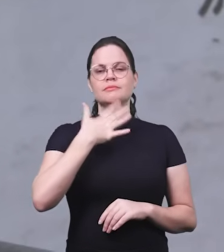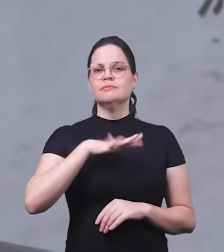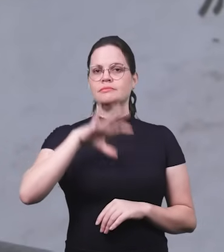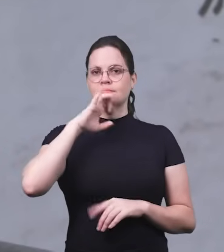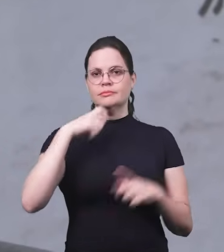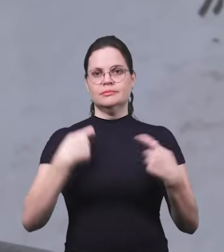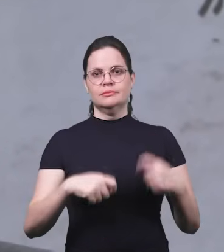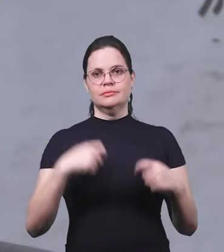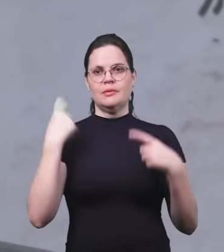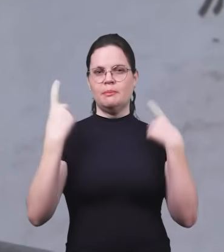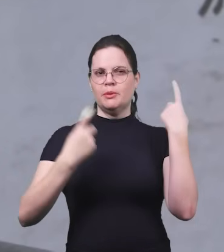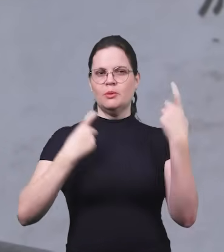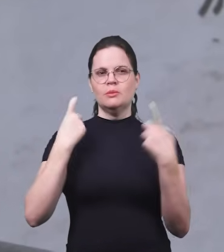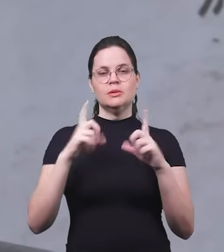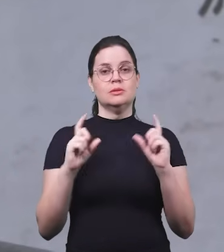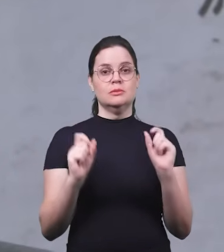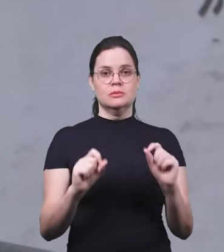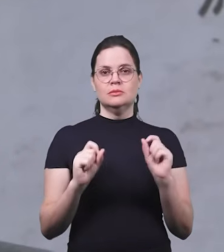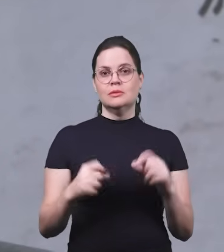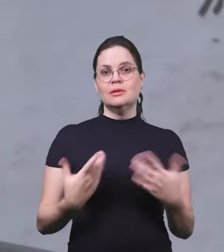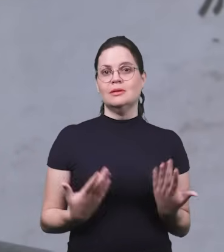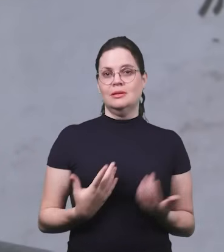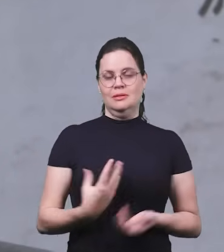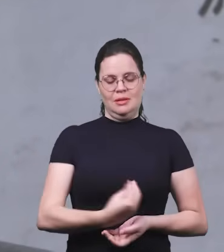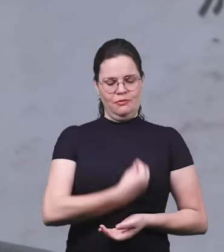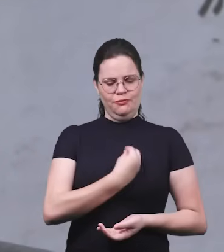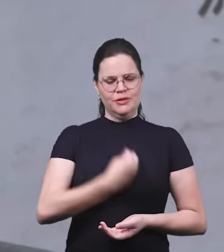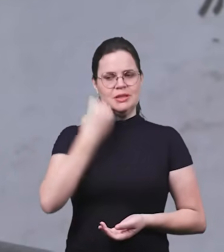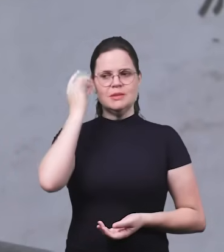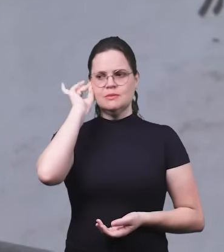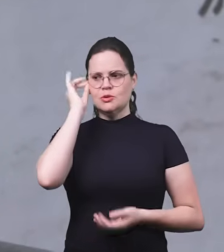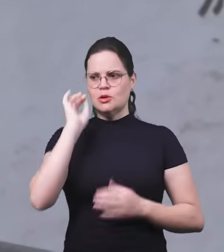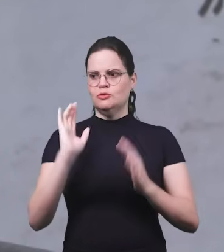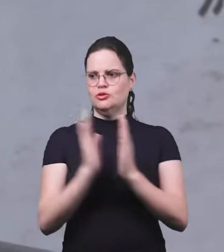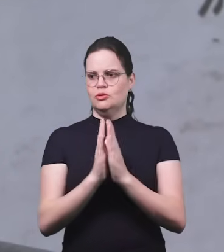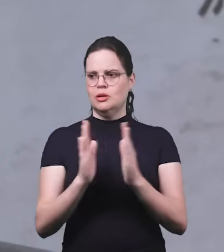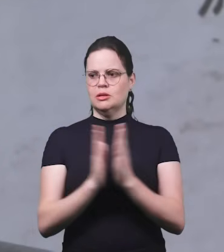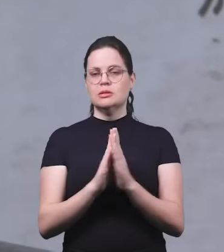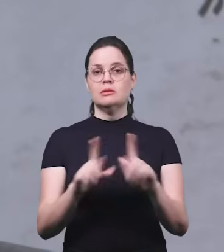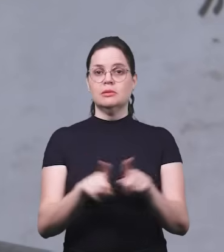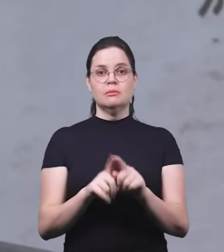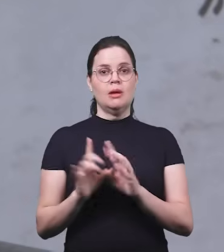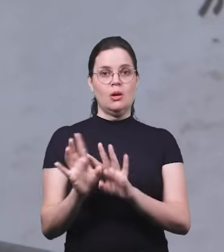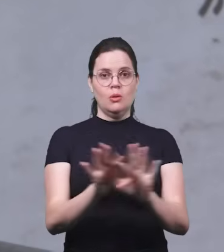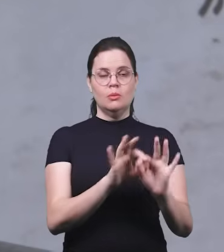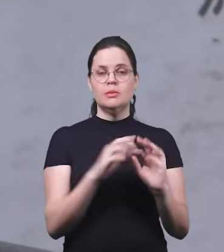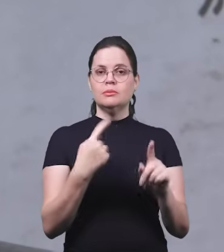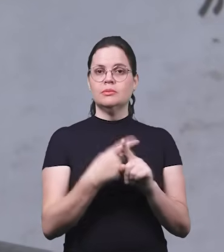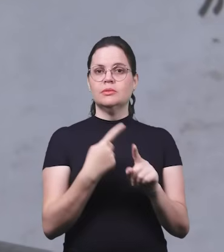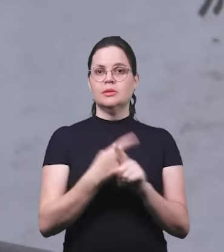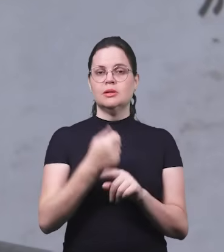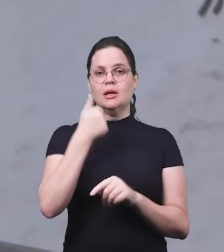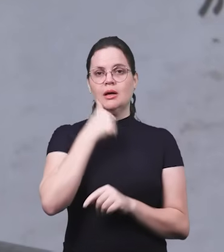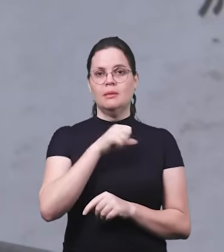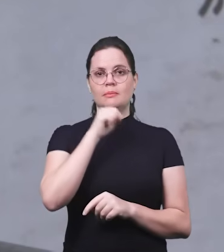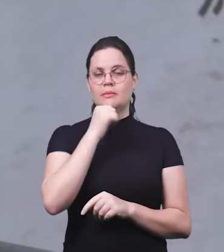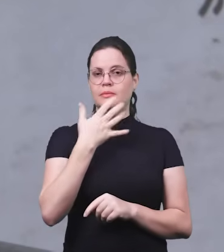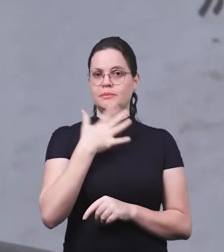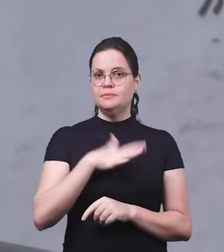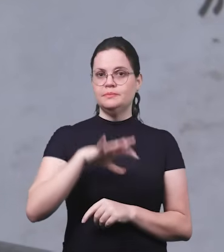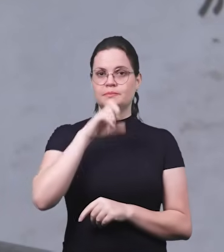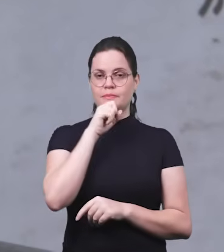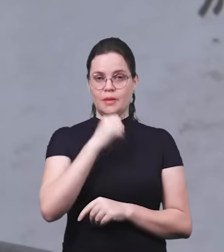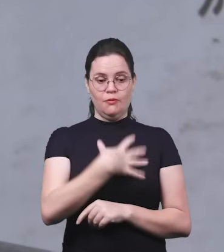preocupação de ter um lar espiritual, né, de oração, de comunhão, em que os pais e os filhos busquem ao